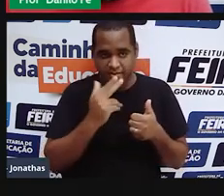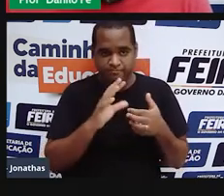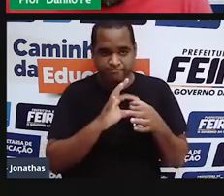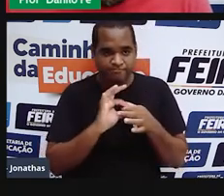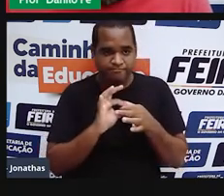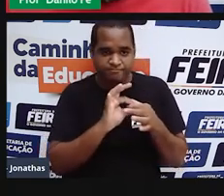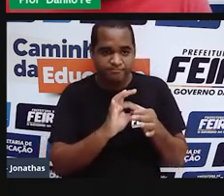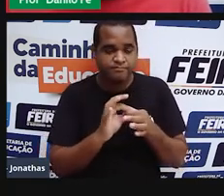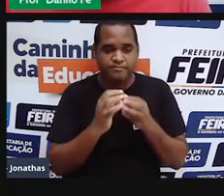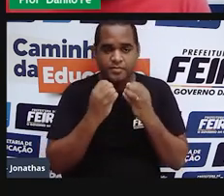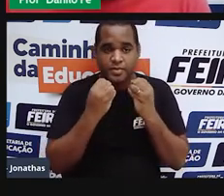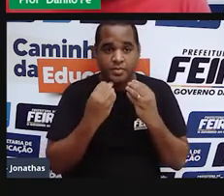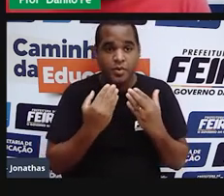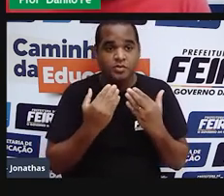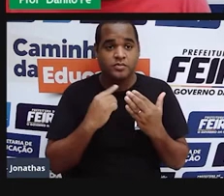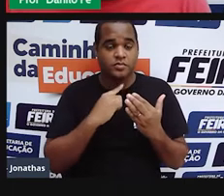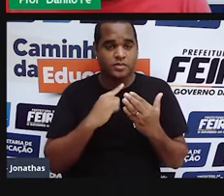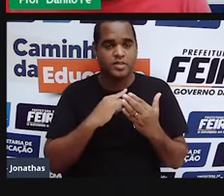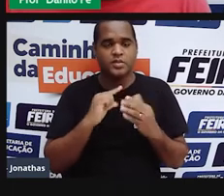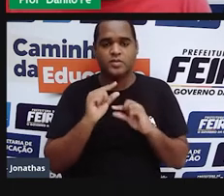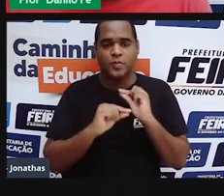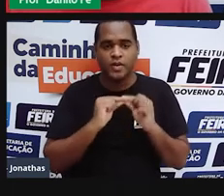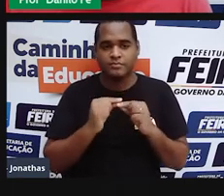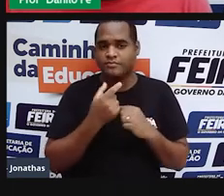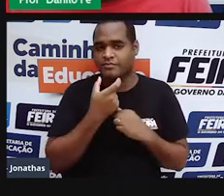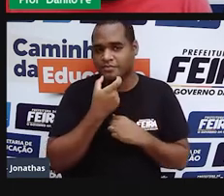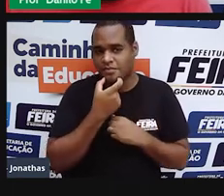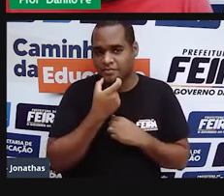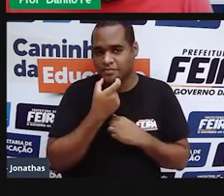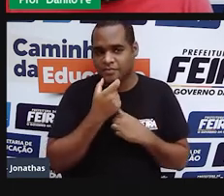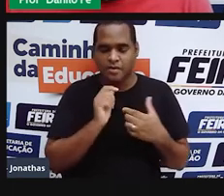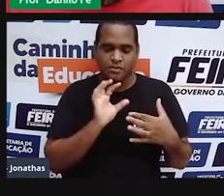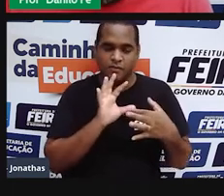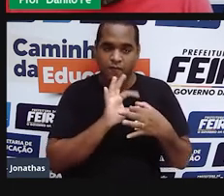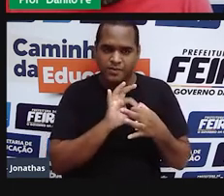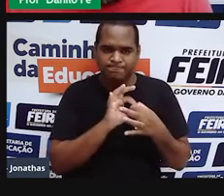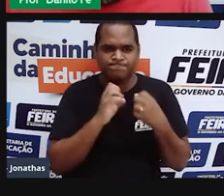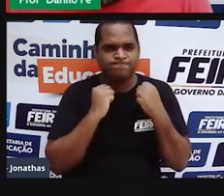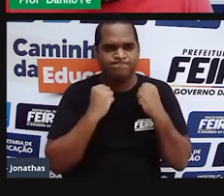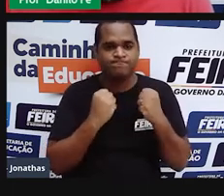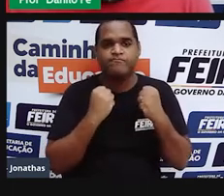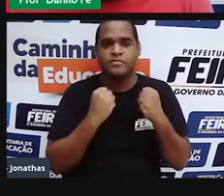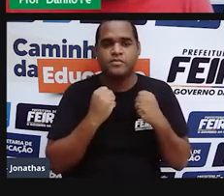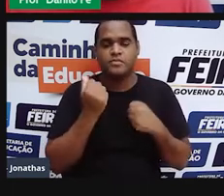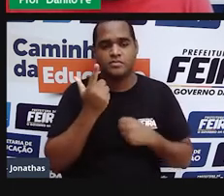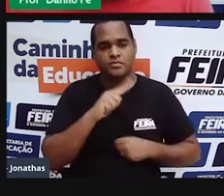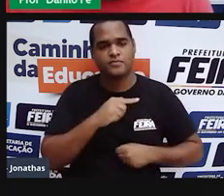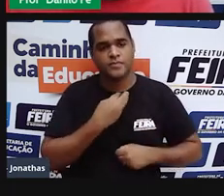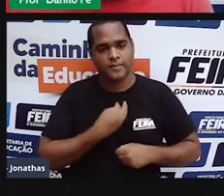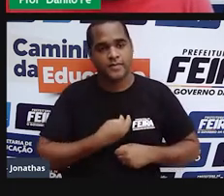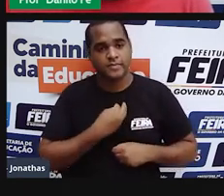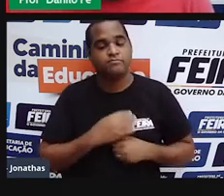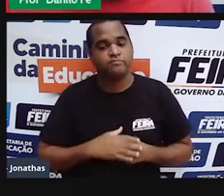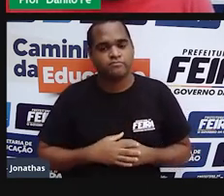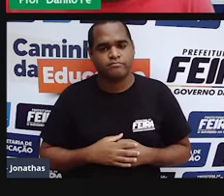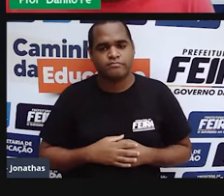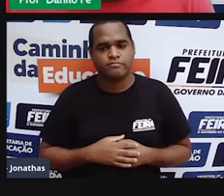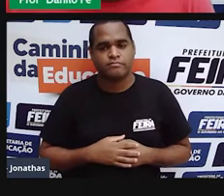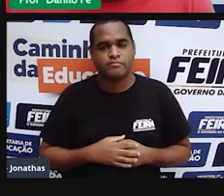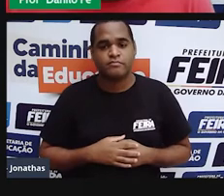parceria comercial forte posso excluir uma Inglaterra quando o